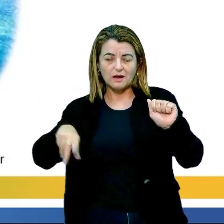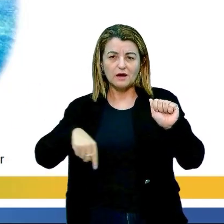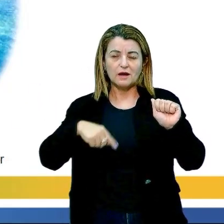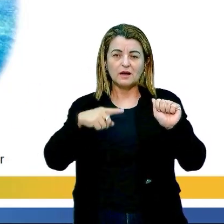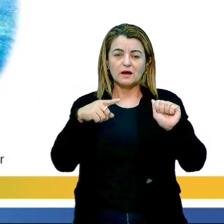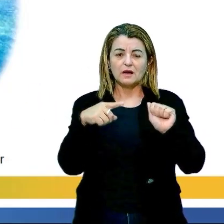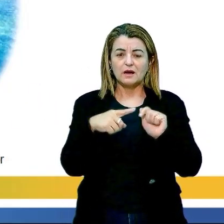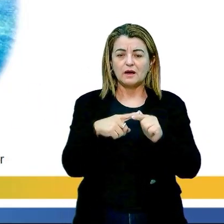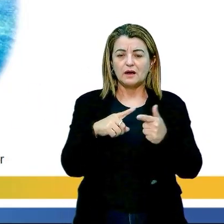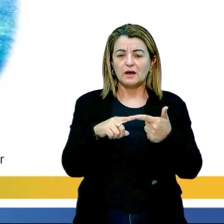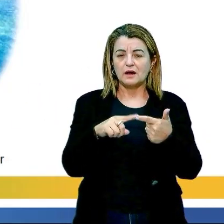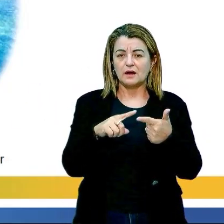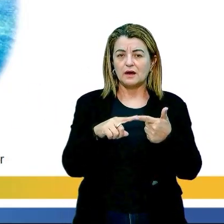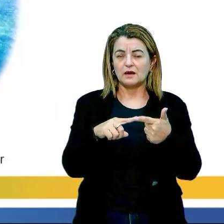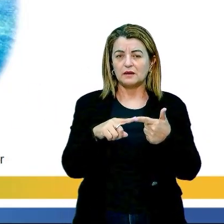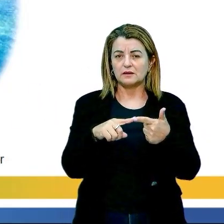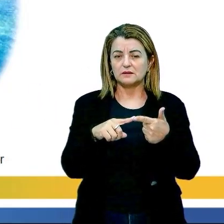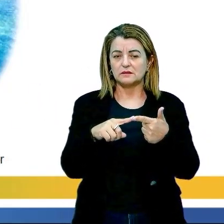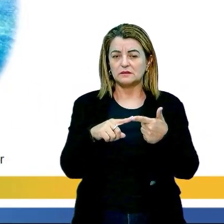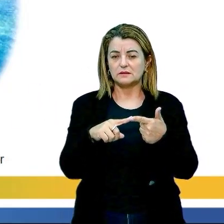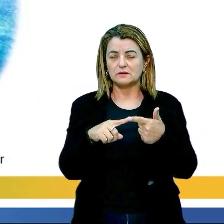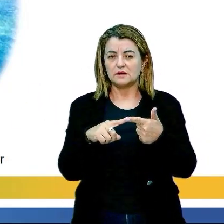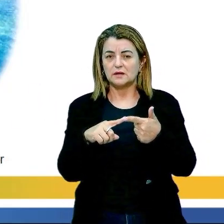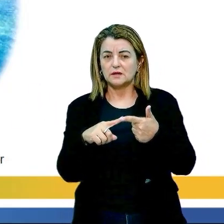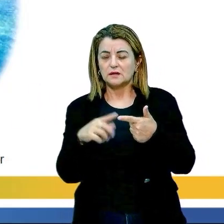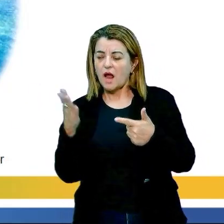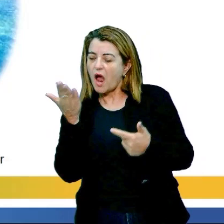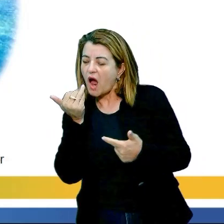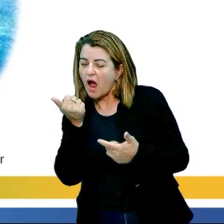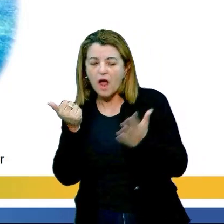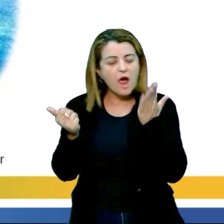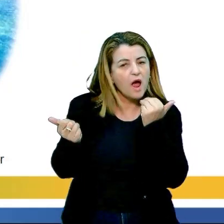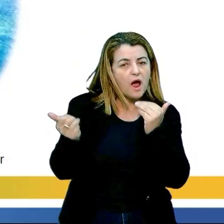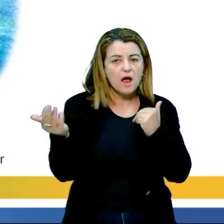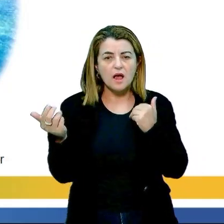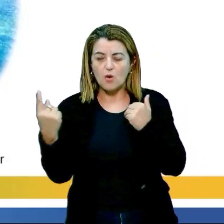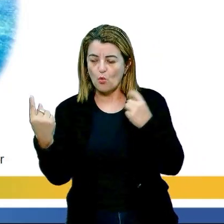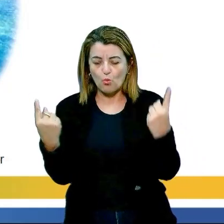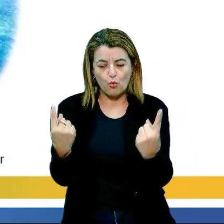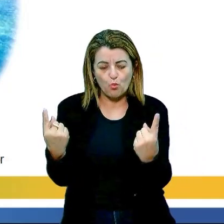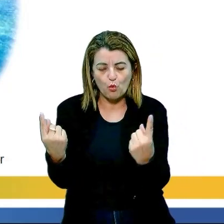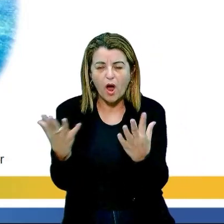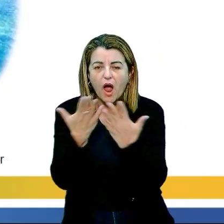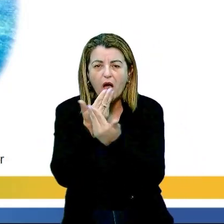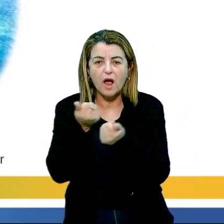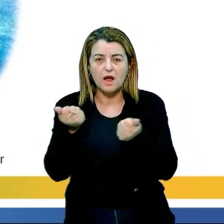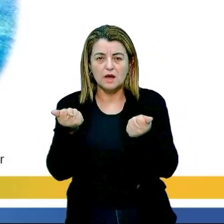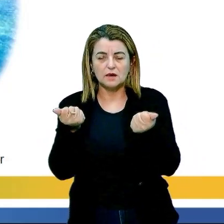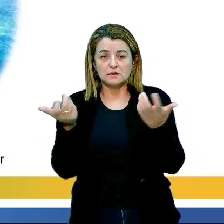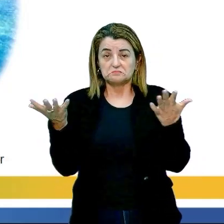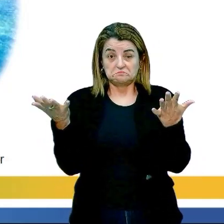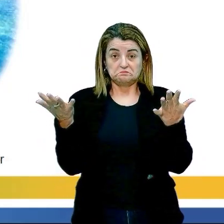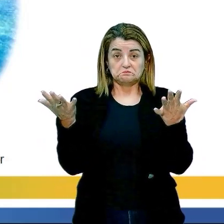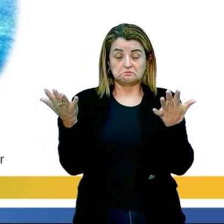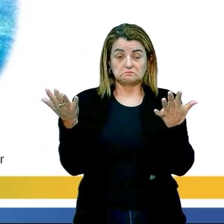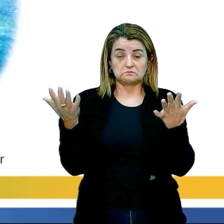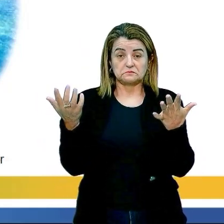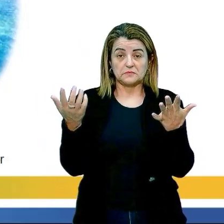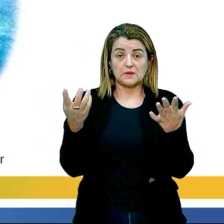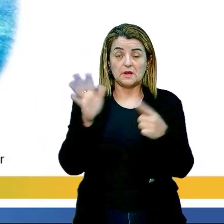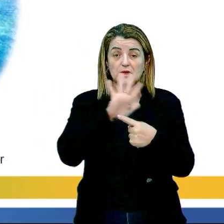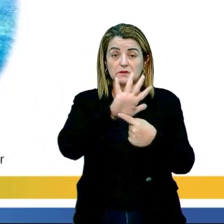Está falando que um se alimenta de outro? Não, né? Ele está descrevendo